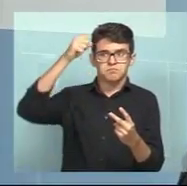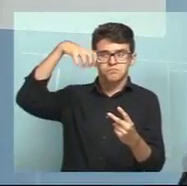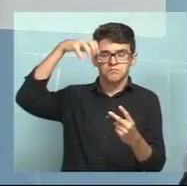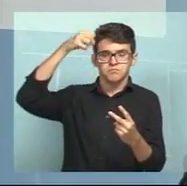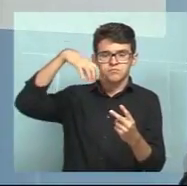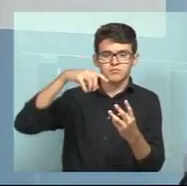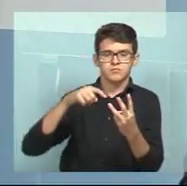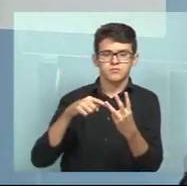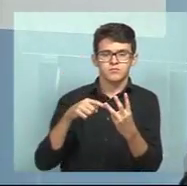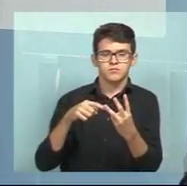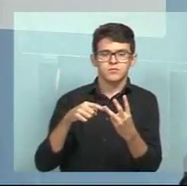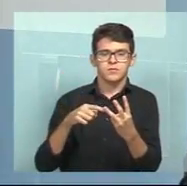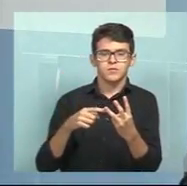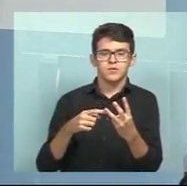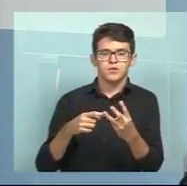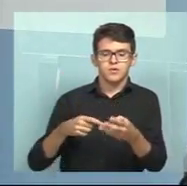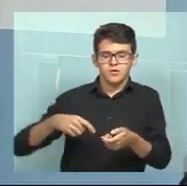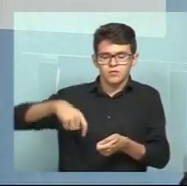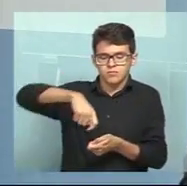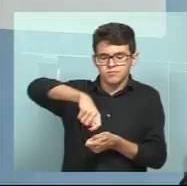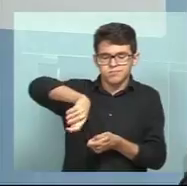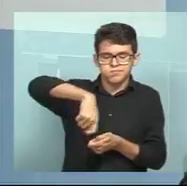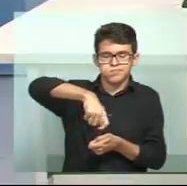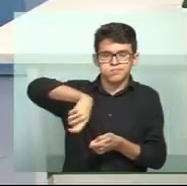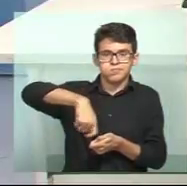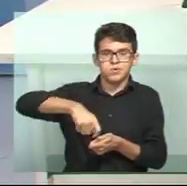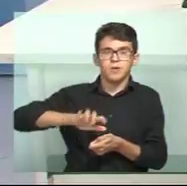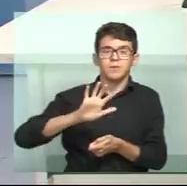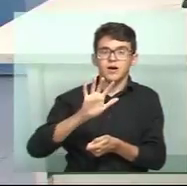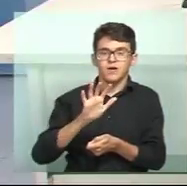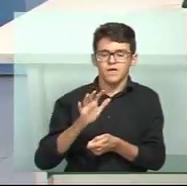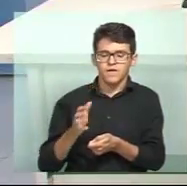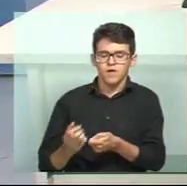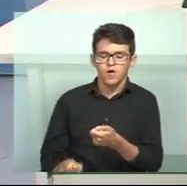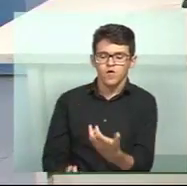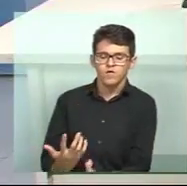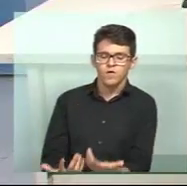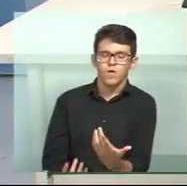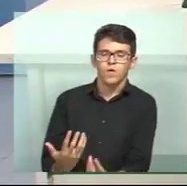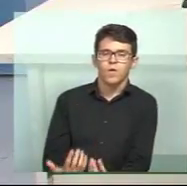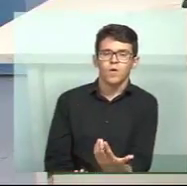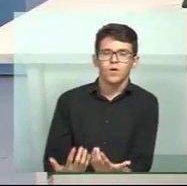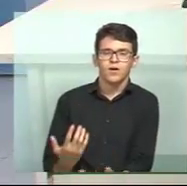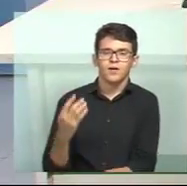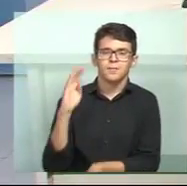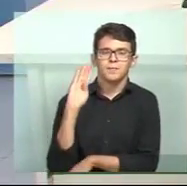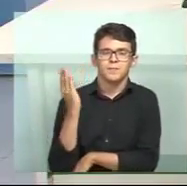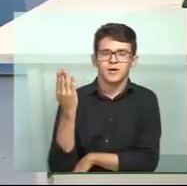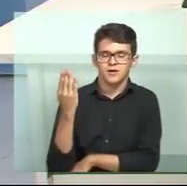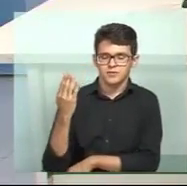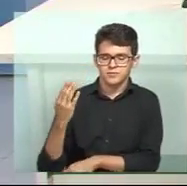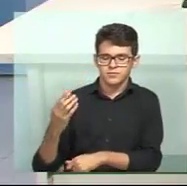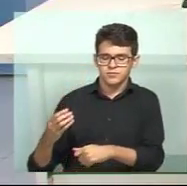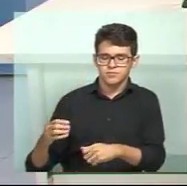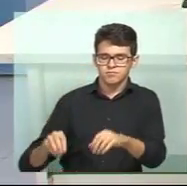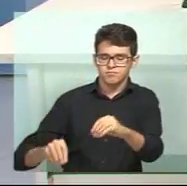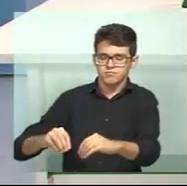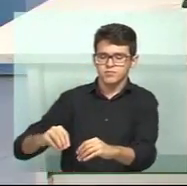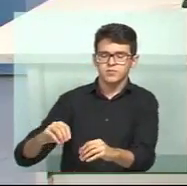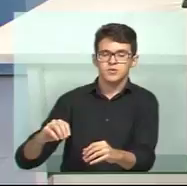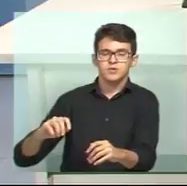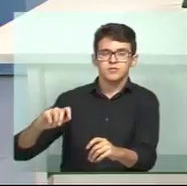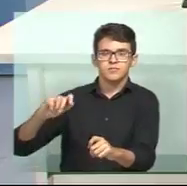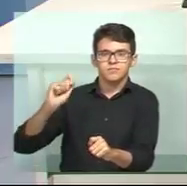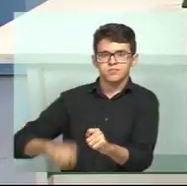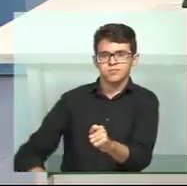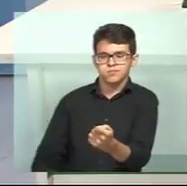e uma panela no fogão, a lenha. Com comida. Um feijãozinho, um arroz. Isso é importante.